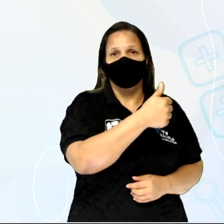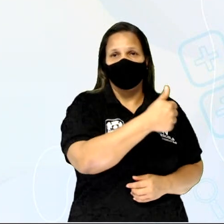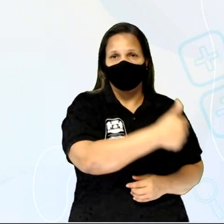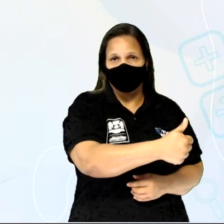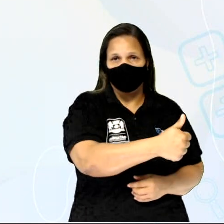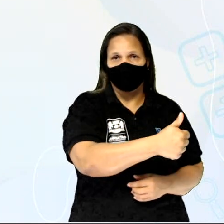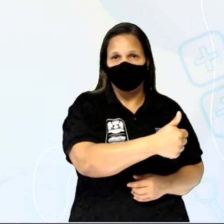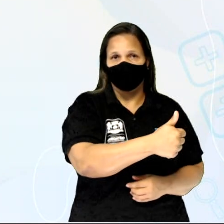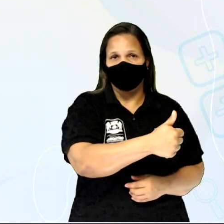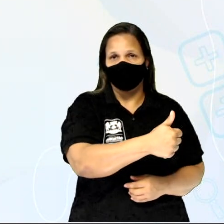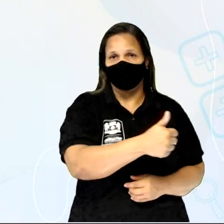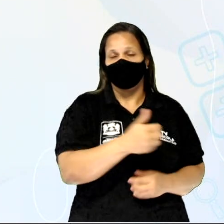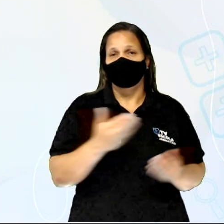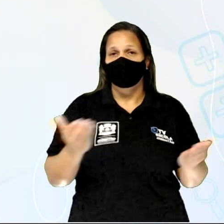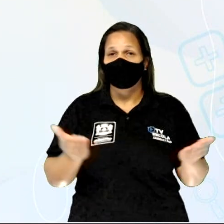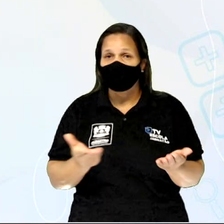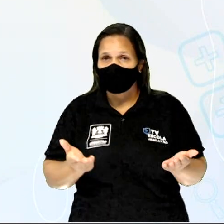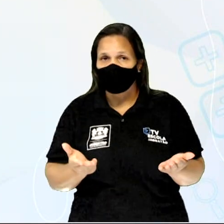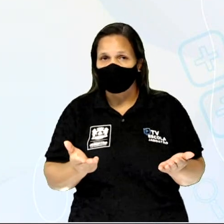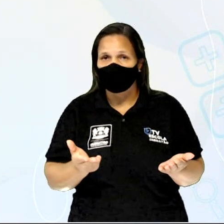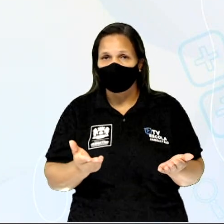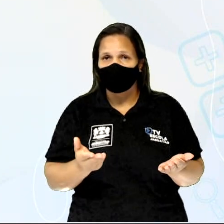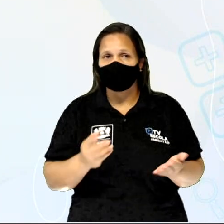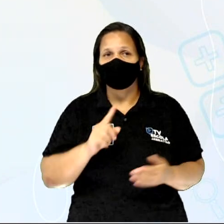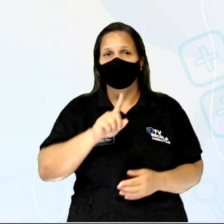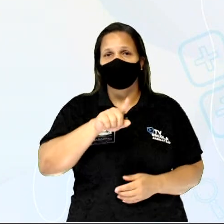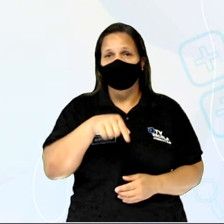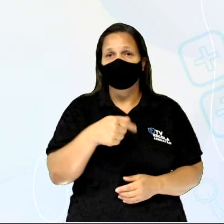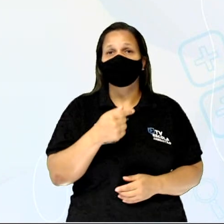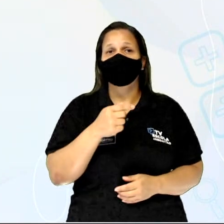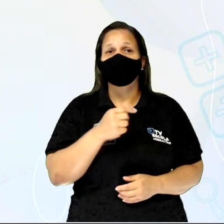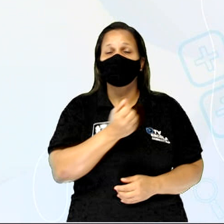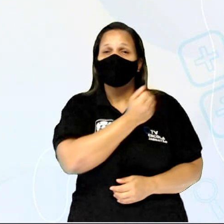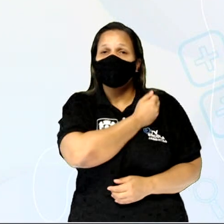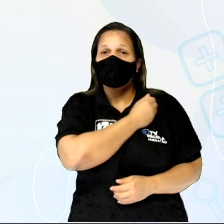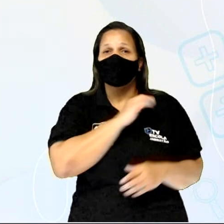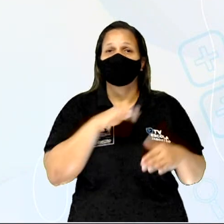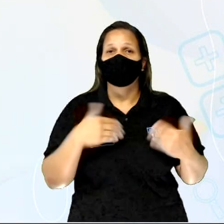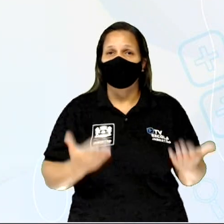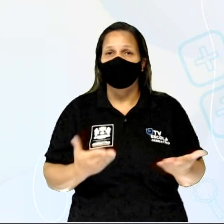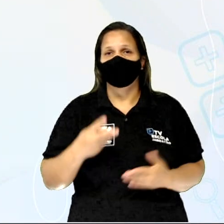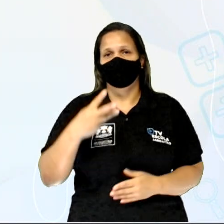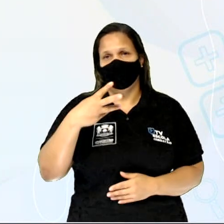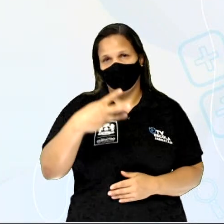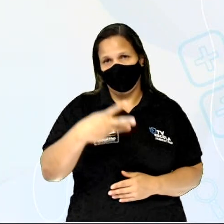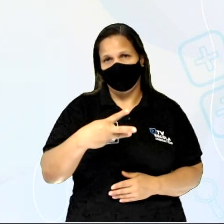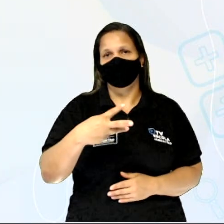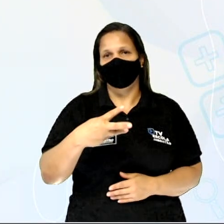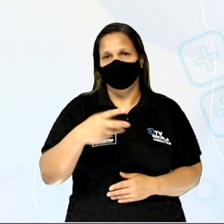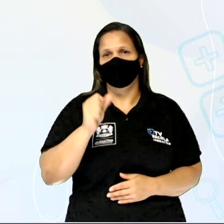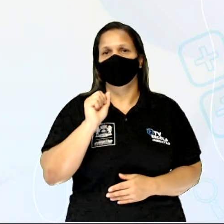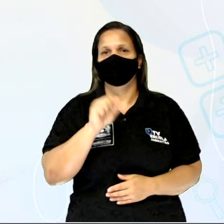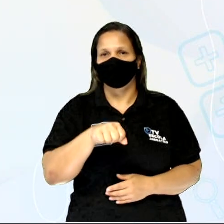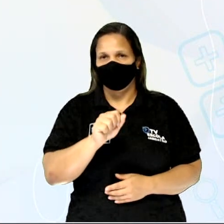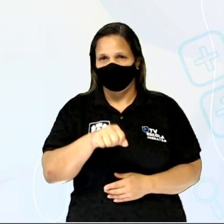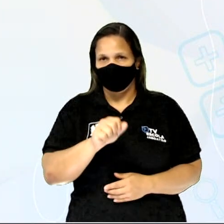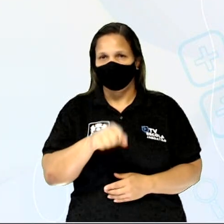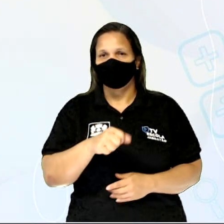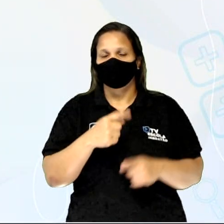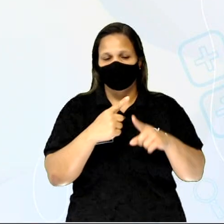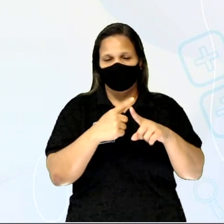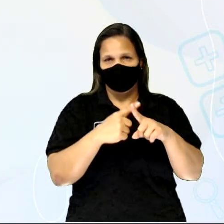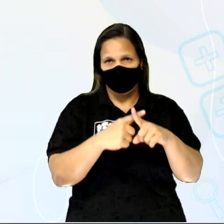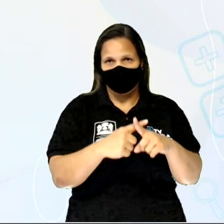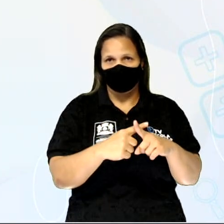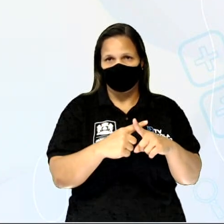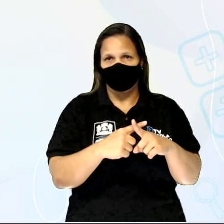e agora o multiplicador que é o numeral três isso mesmo sinal da